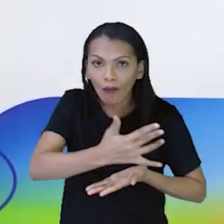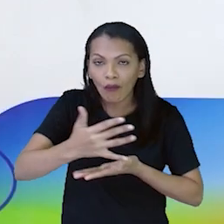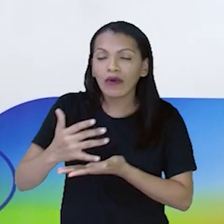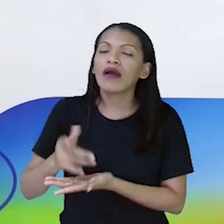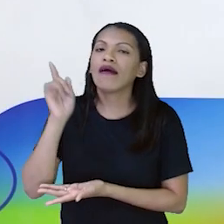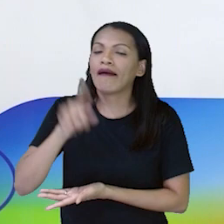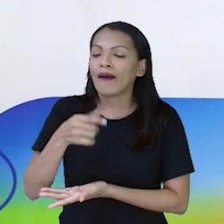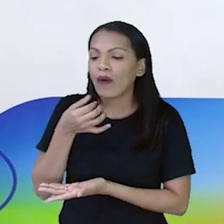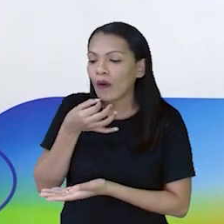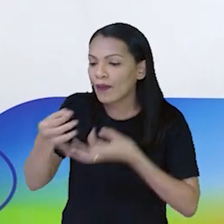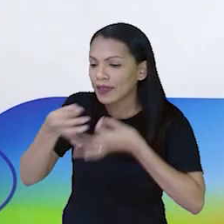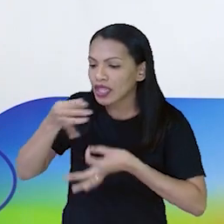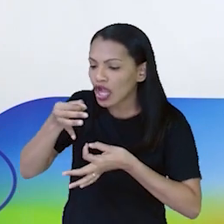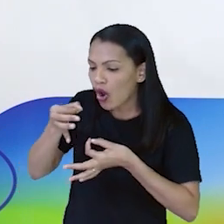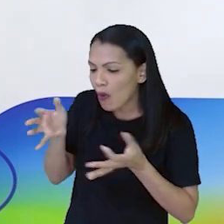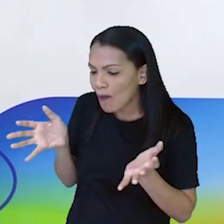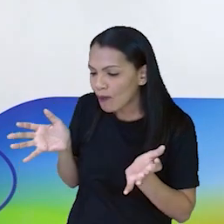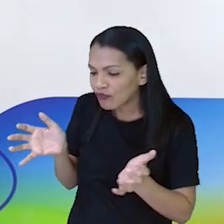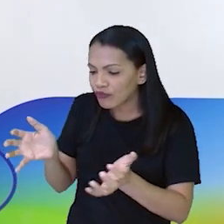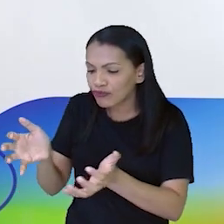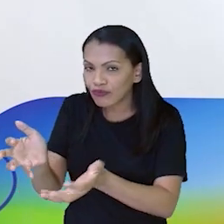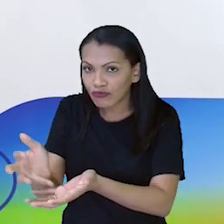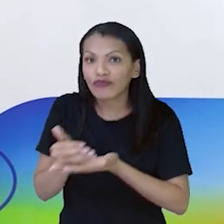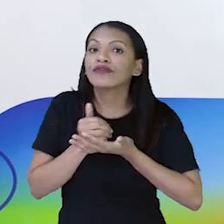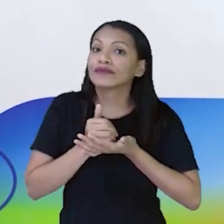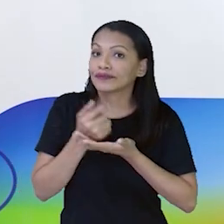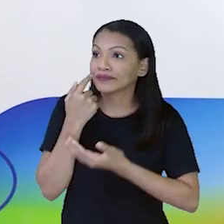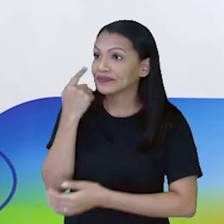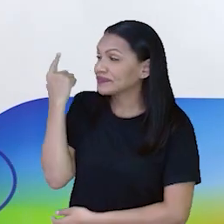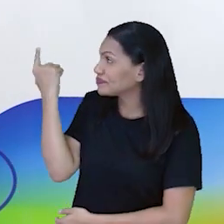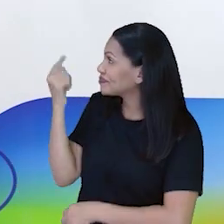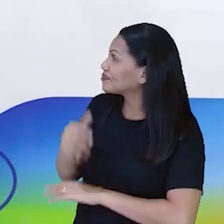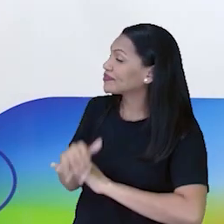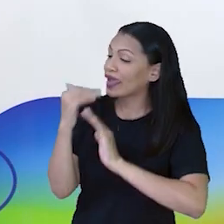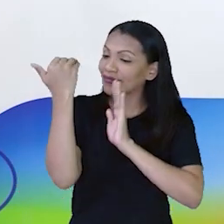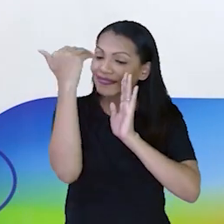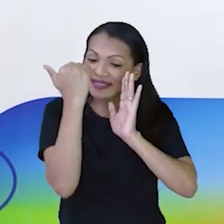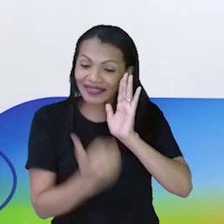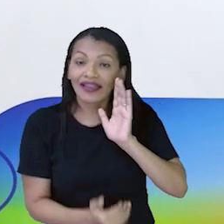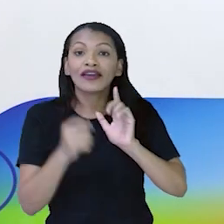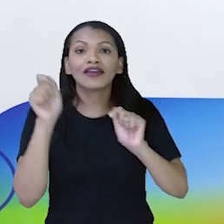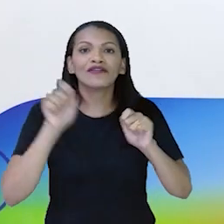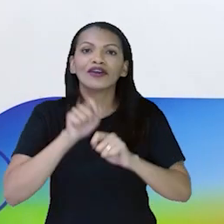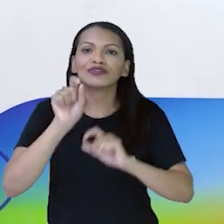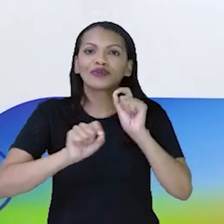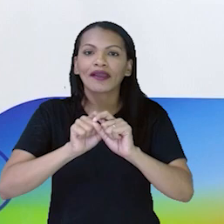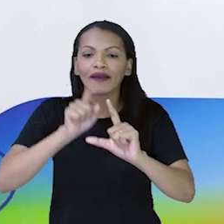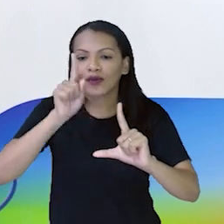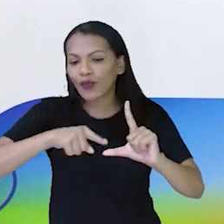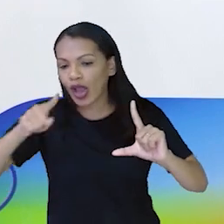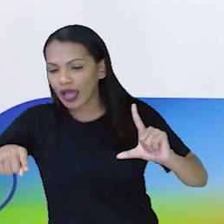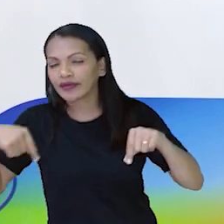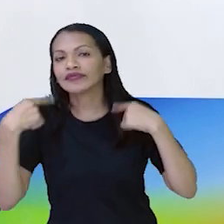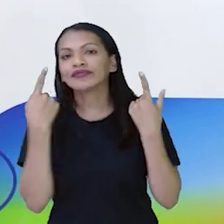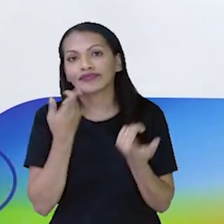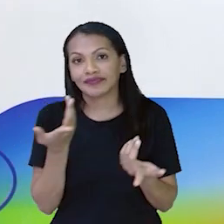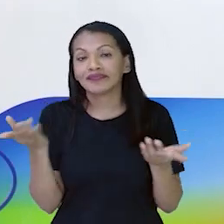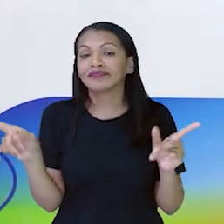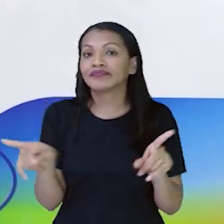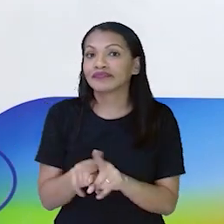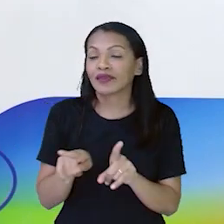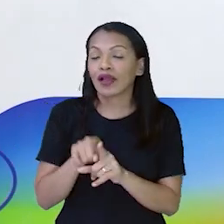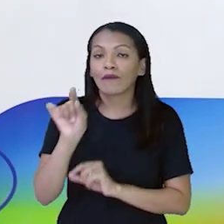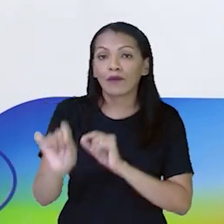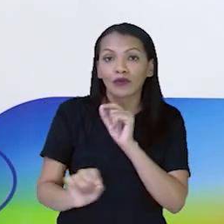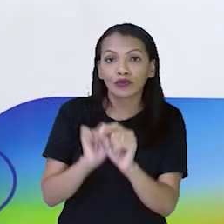a opinião de cada um estudante, e ele formulou aqui, ó, esse gráfico. Depois também mais o quê? Temos mais